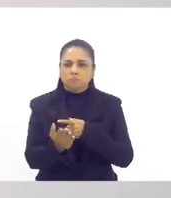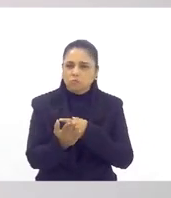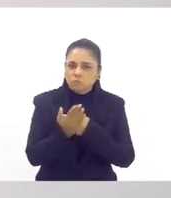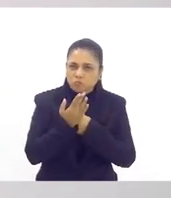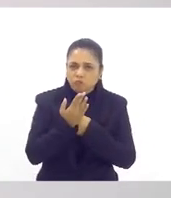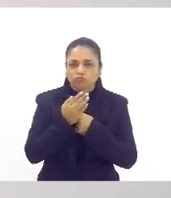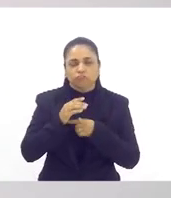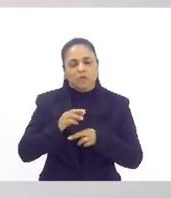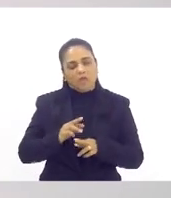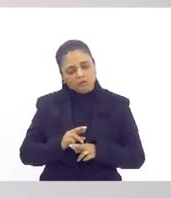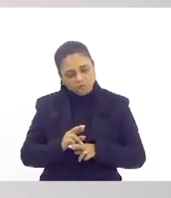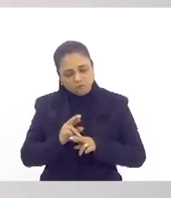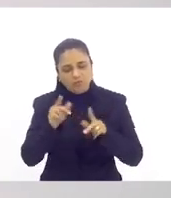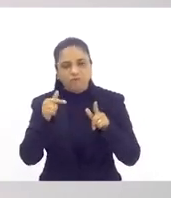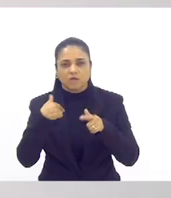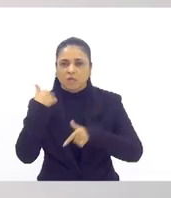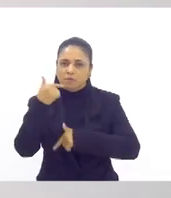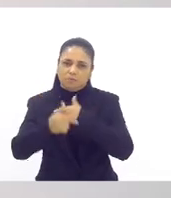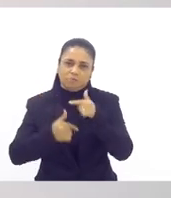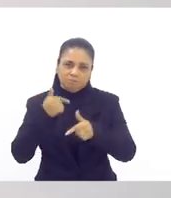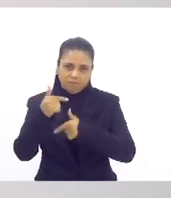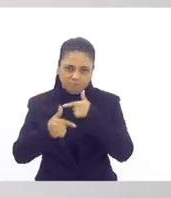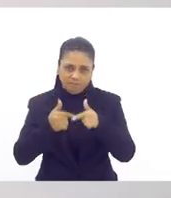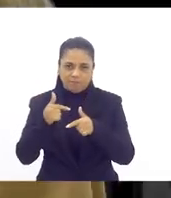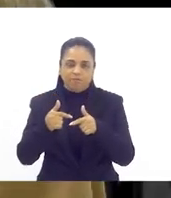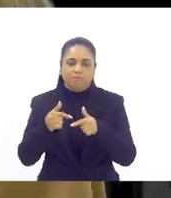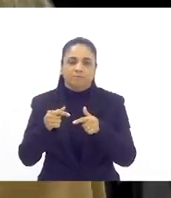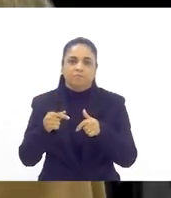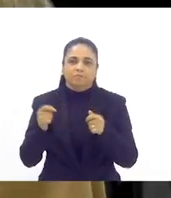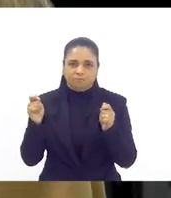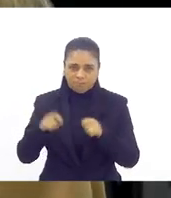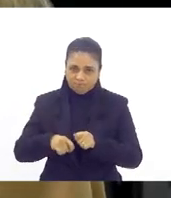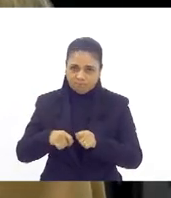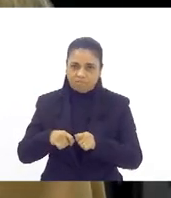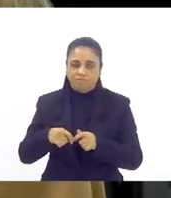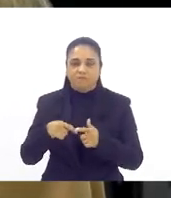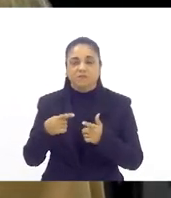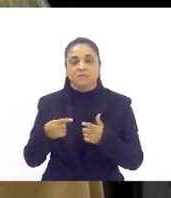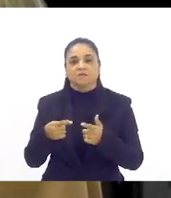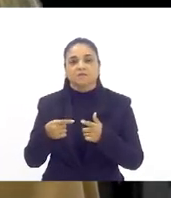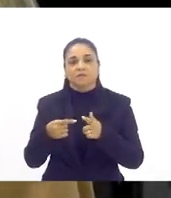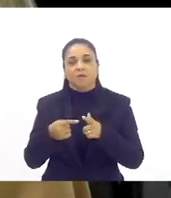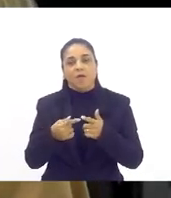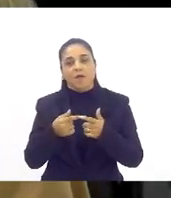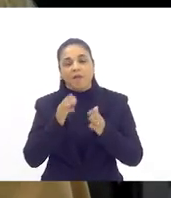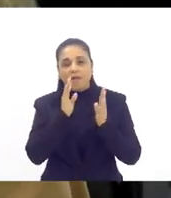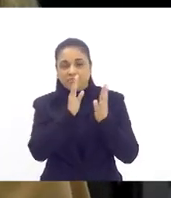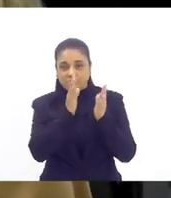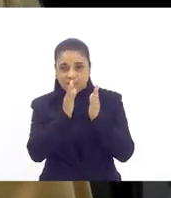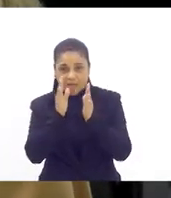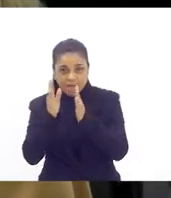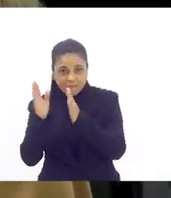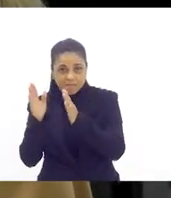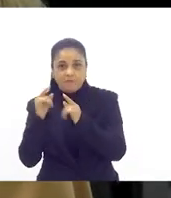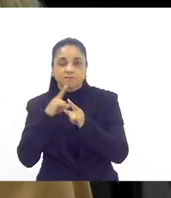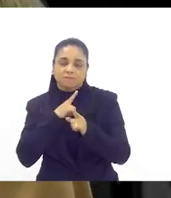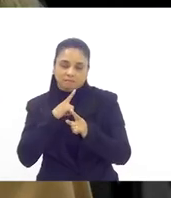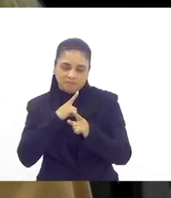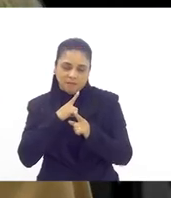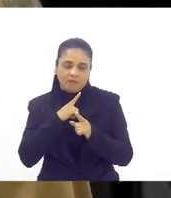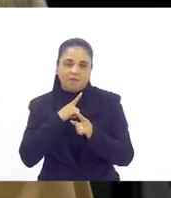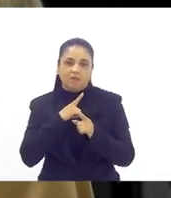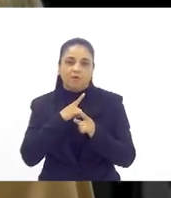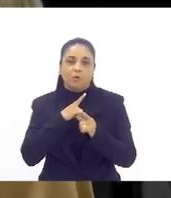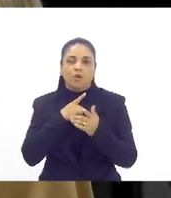faz uma diferença gigantesca Então tá ali né as outras etapas né E aí agora vou falar um pouquinho